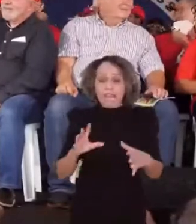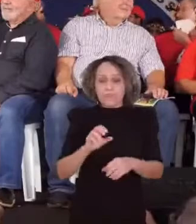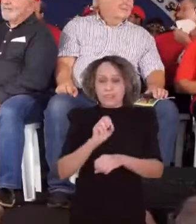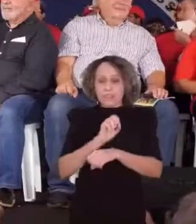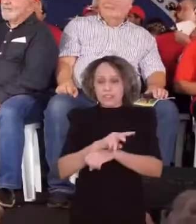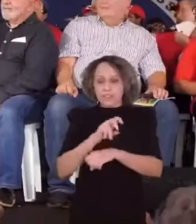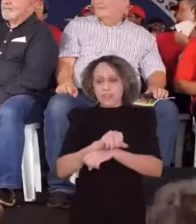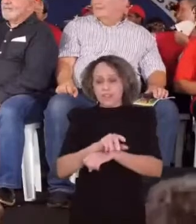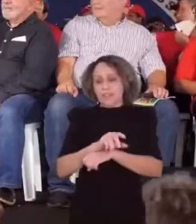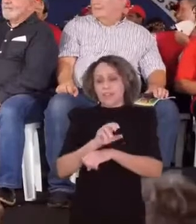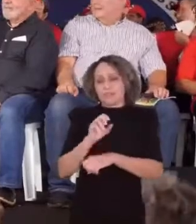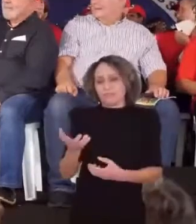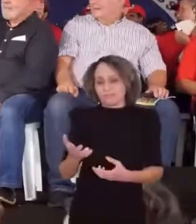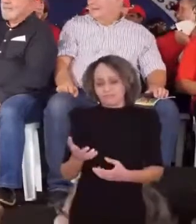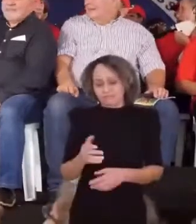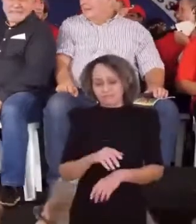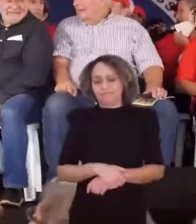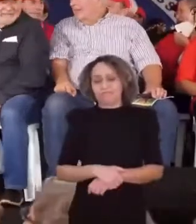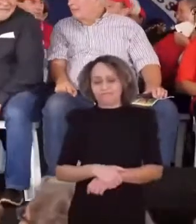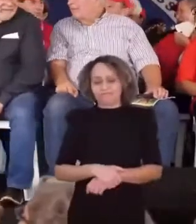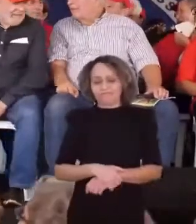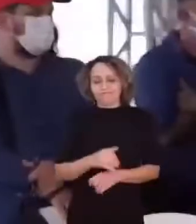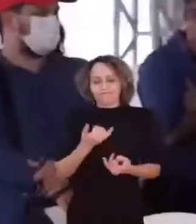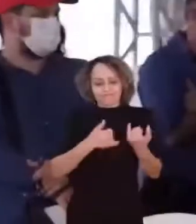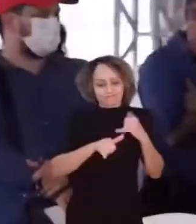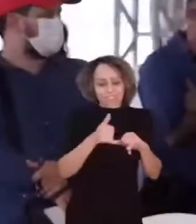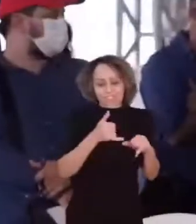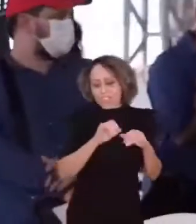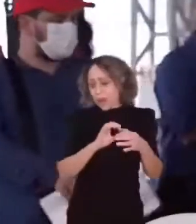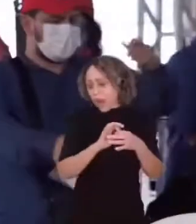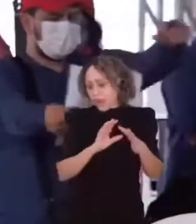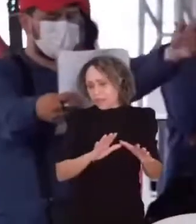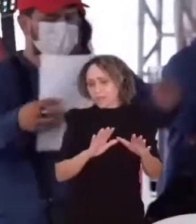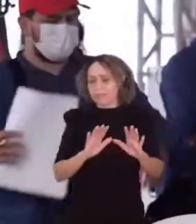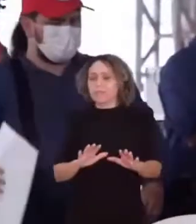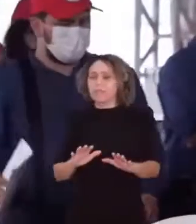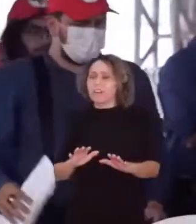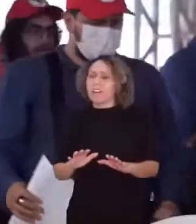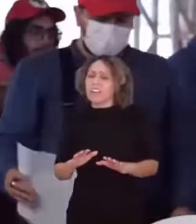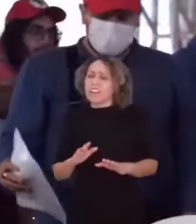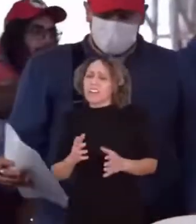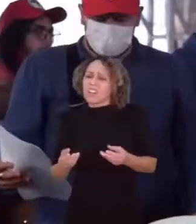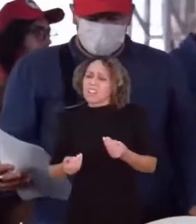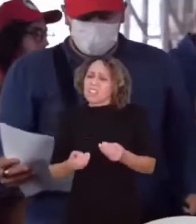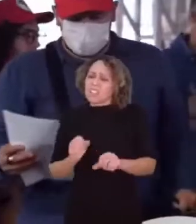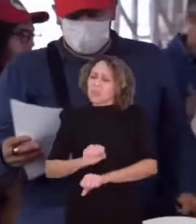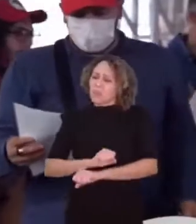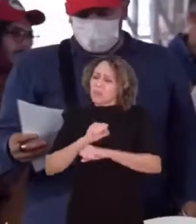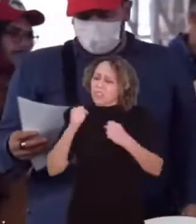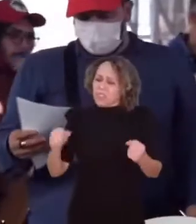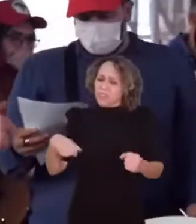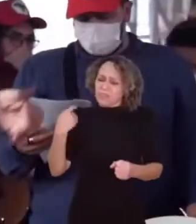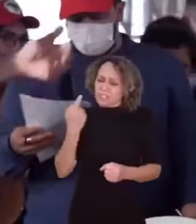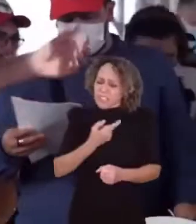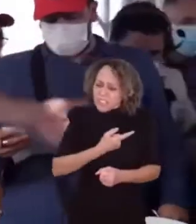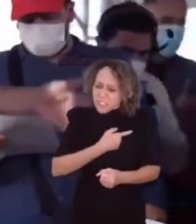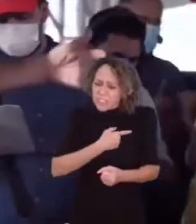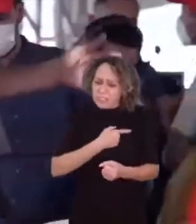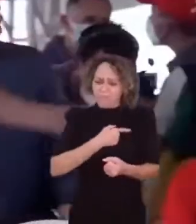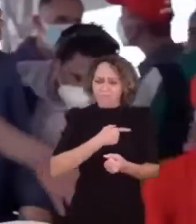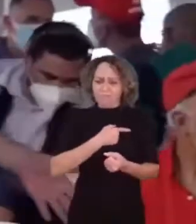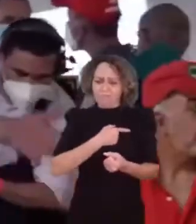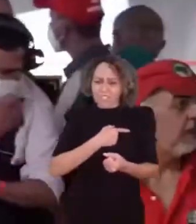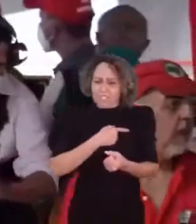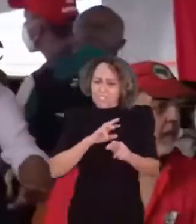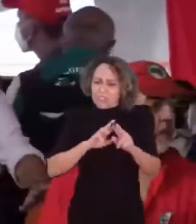é possível nós fazer reforma agrária popular se a gente não mobiliza todas as forças que queiram os